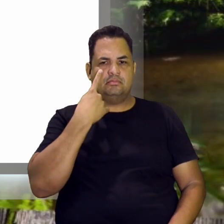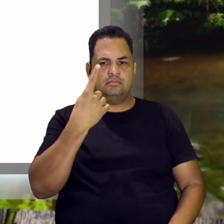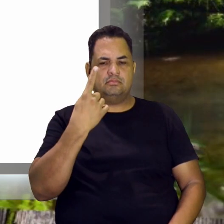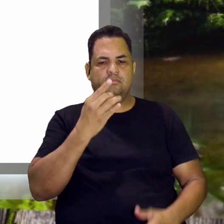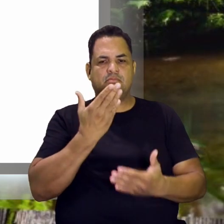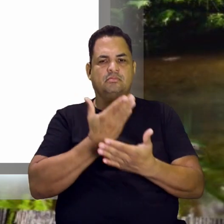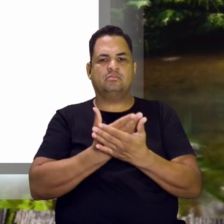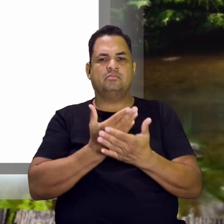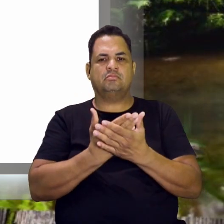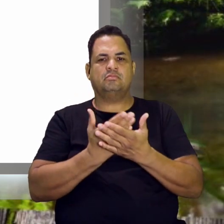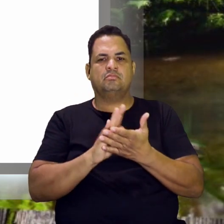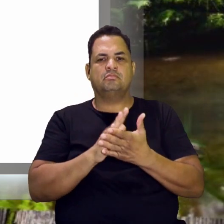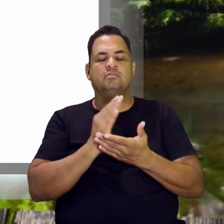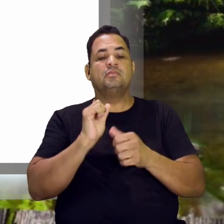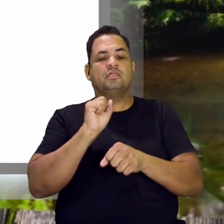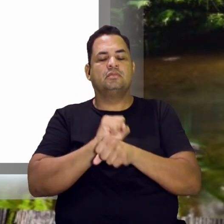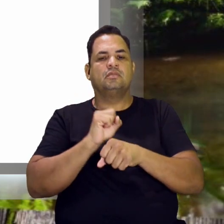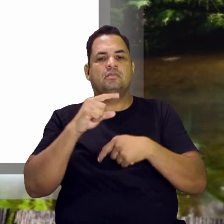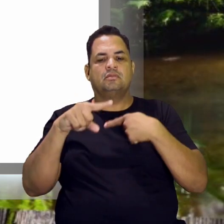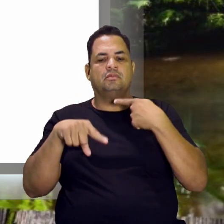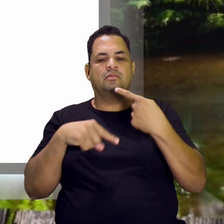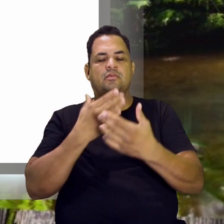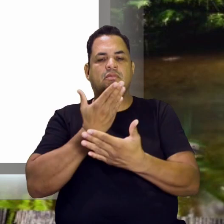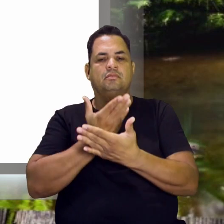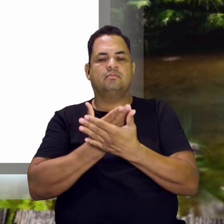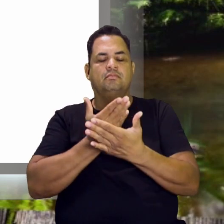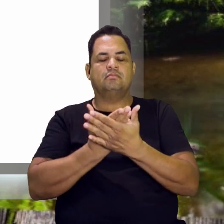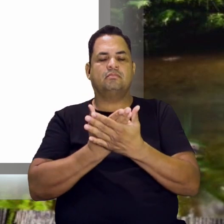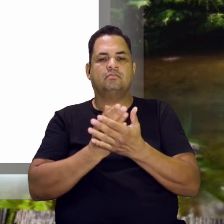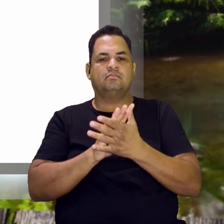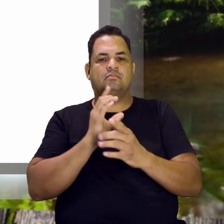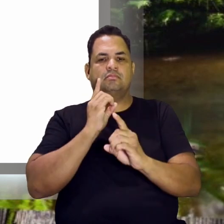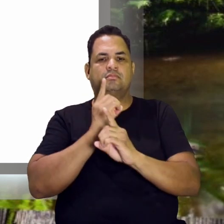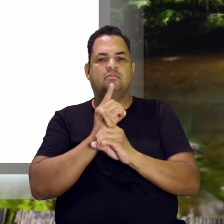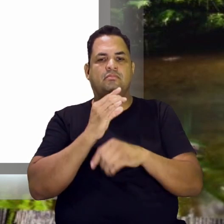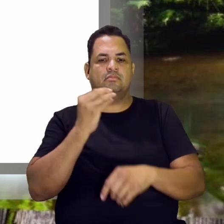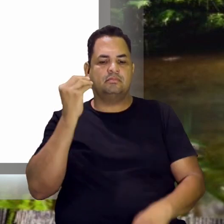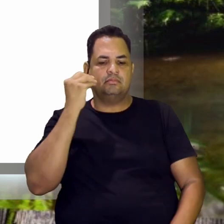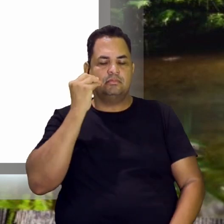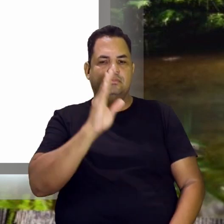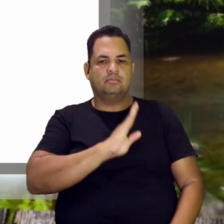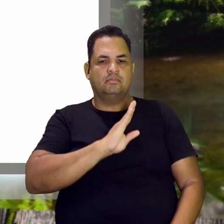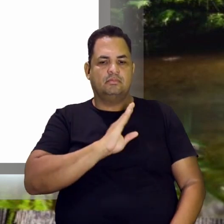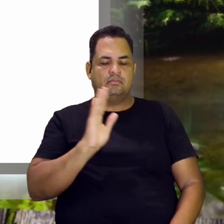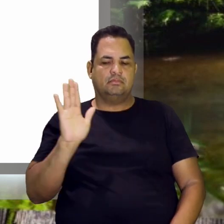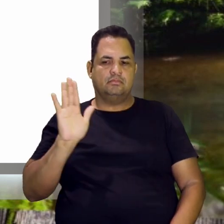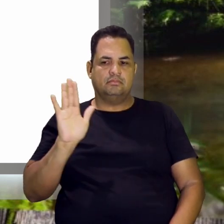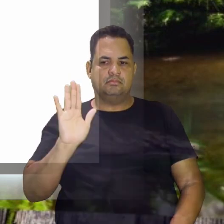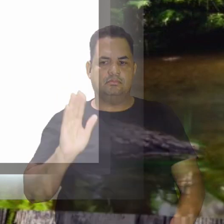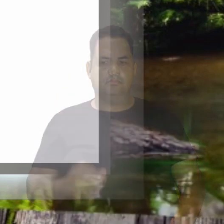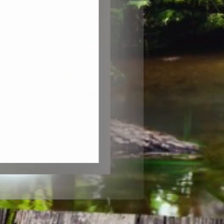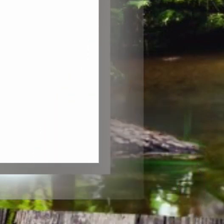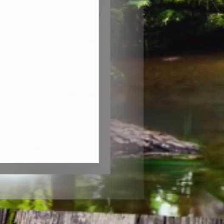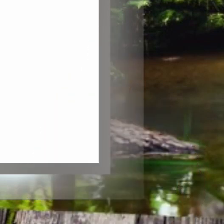nossa aulinha. E a gente vai te aguardar para o nosso próximo encontro, tá bom? Beijo no coração. Tchau, tchau.